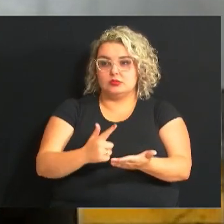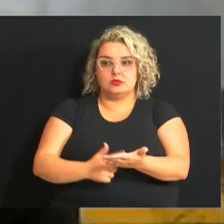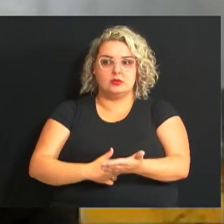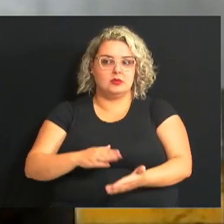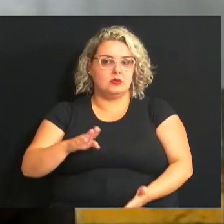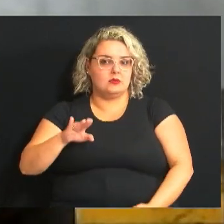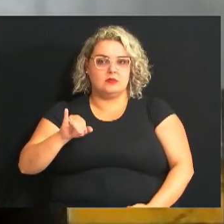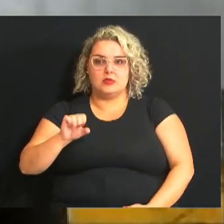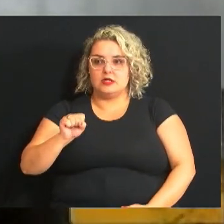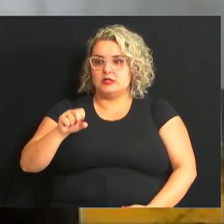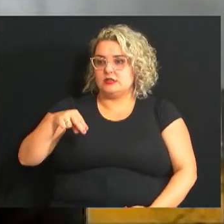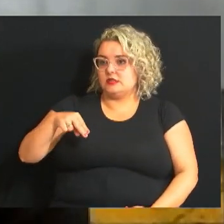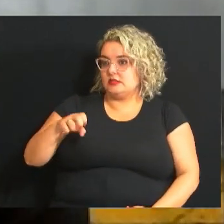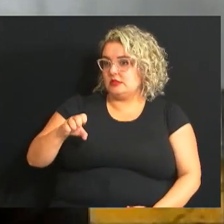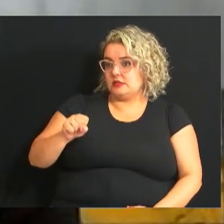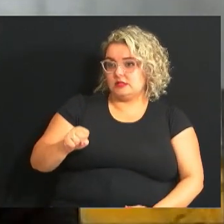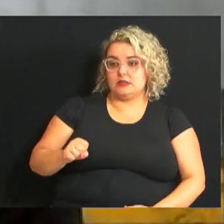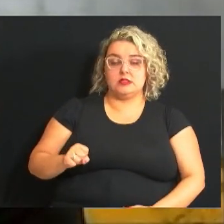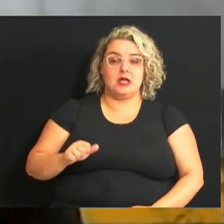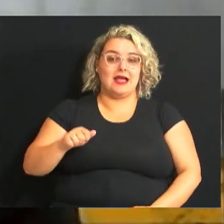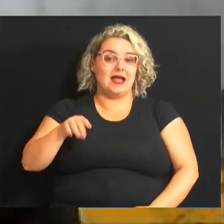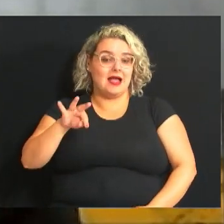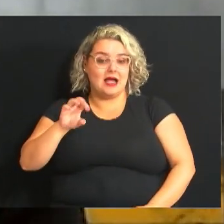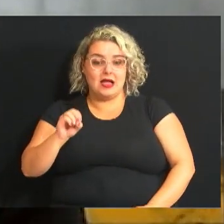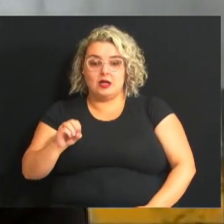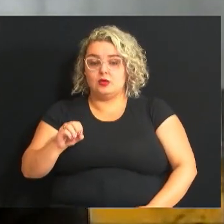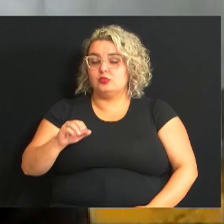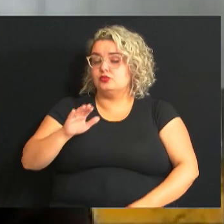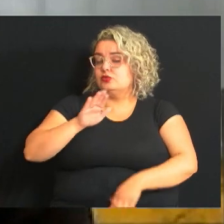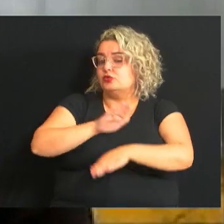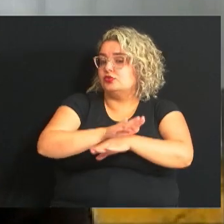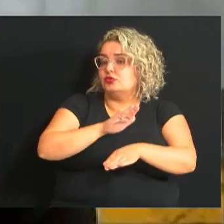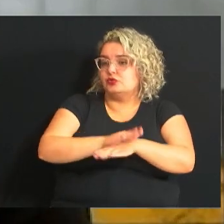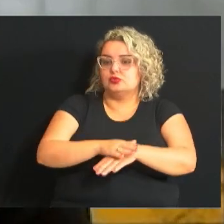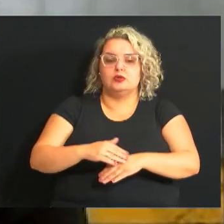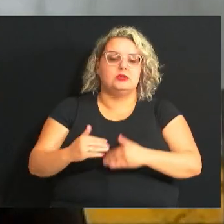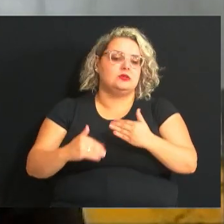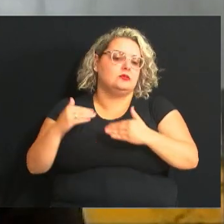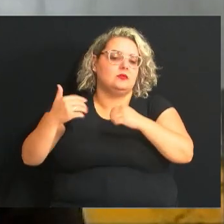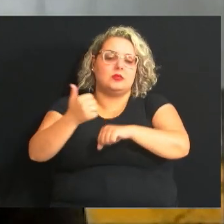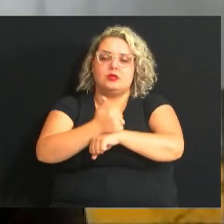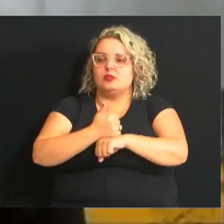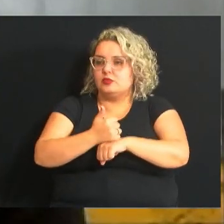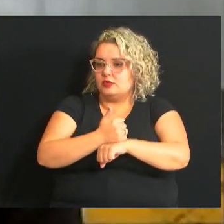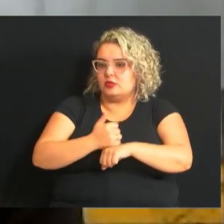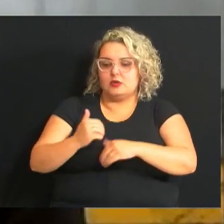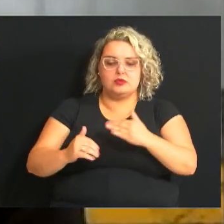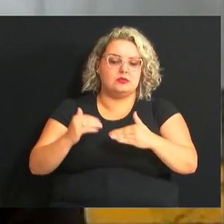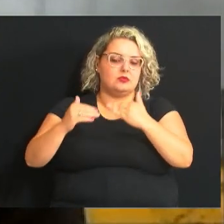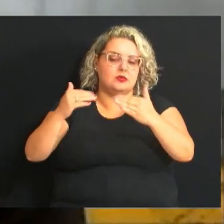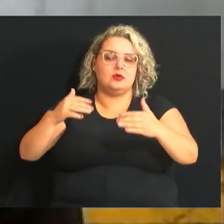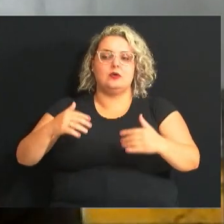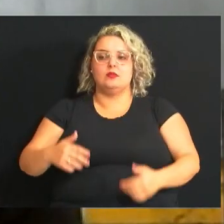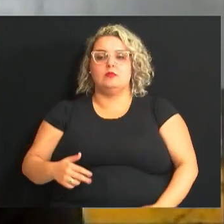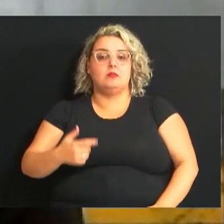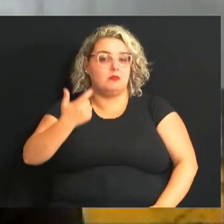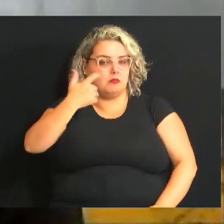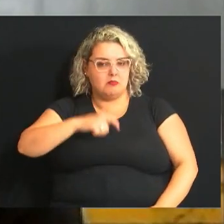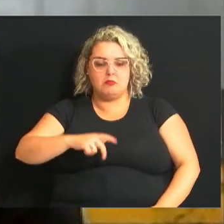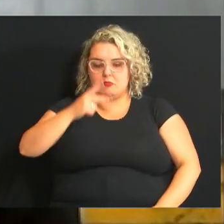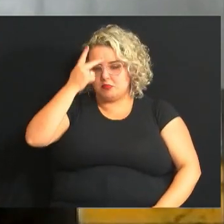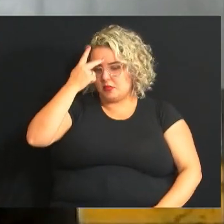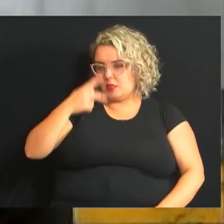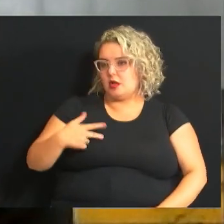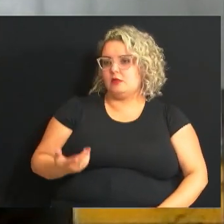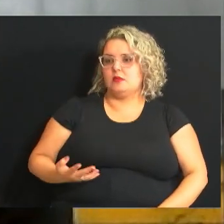autoajuda, desenvolvimento pessoal, profissional, coach. Então, eu sou um cara aí que eu leio uma média ali de 40